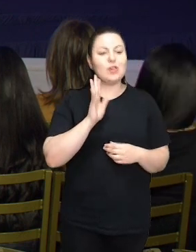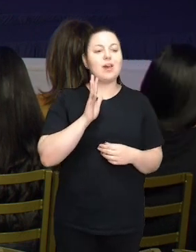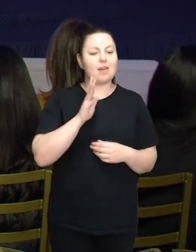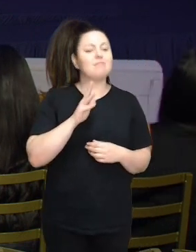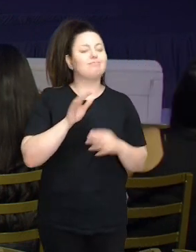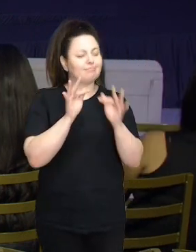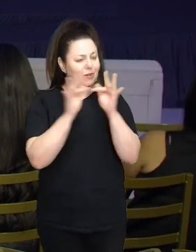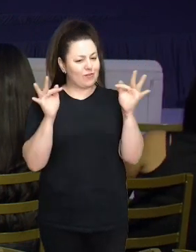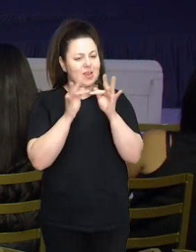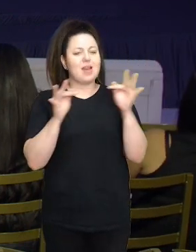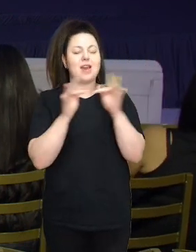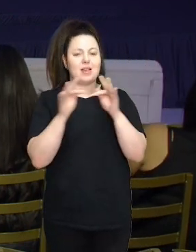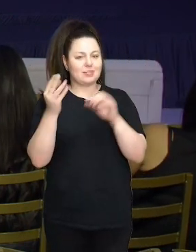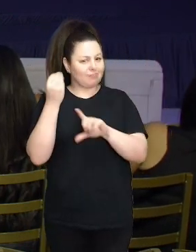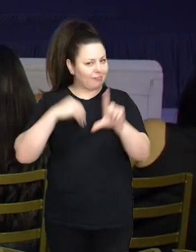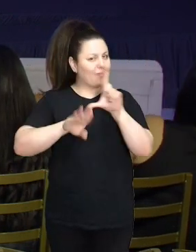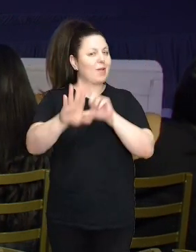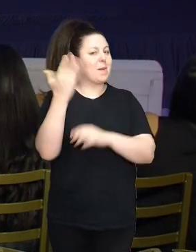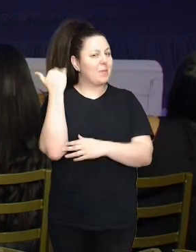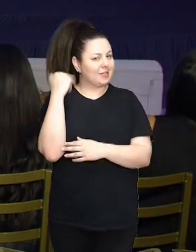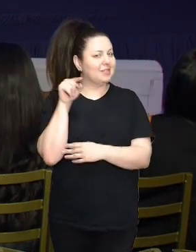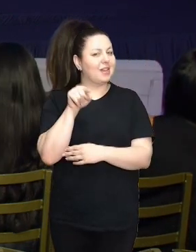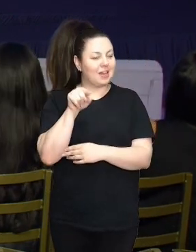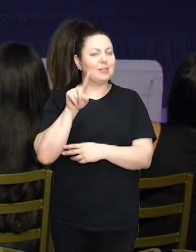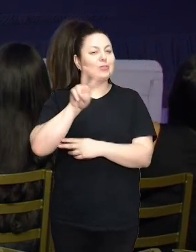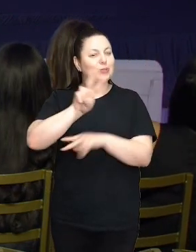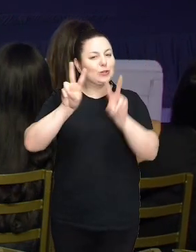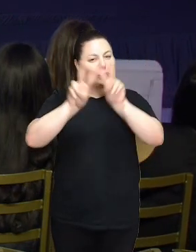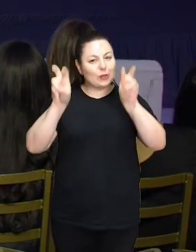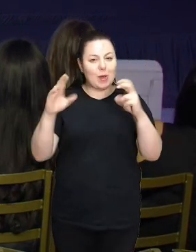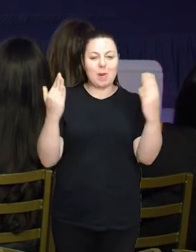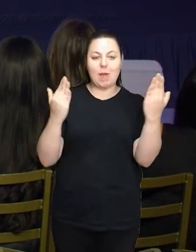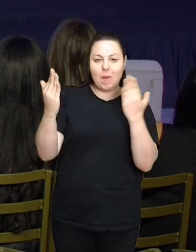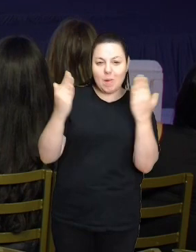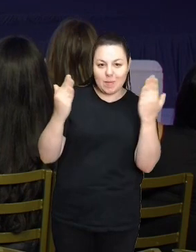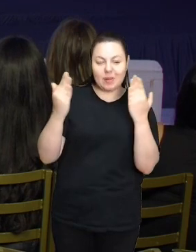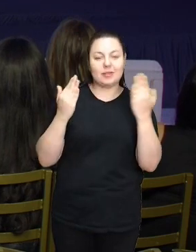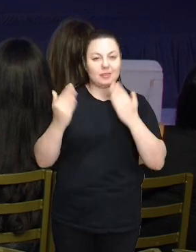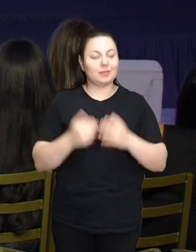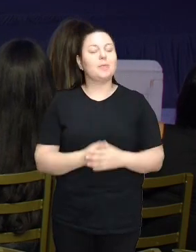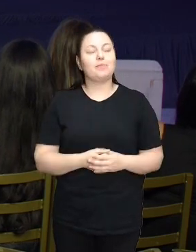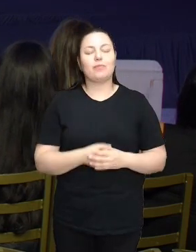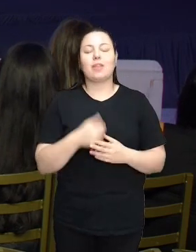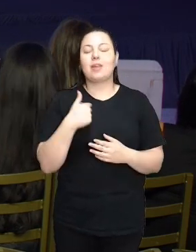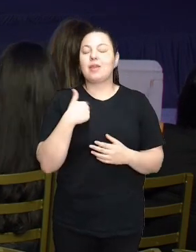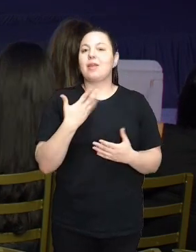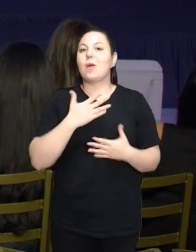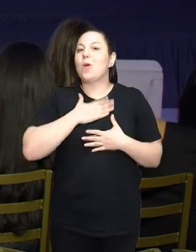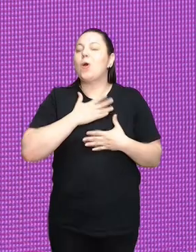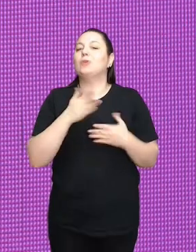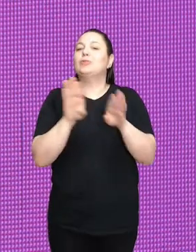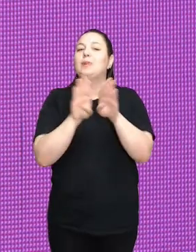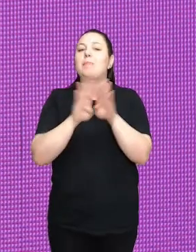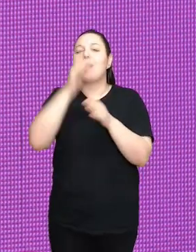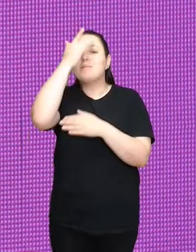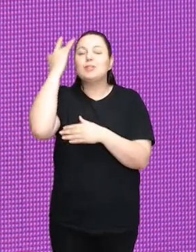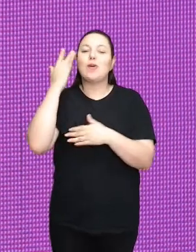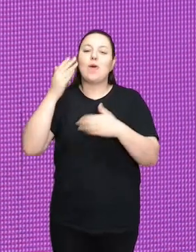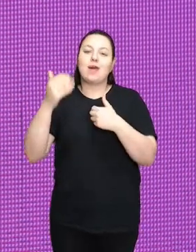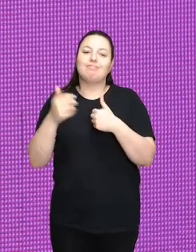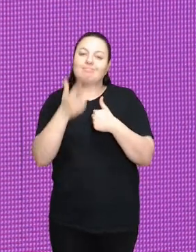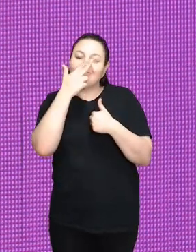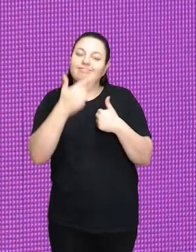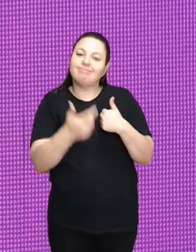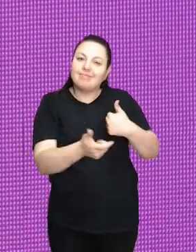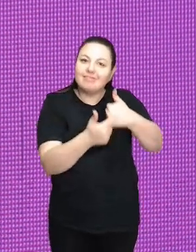E aí, uma pessoa maravilhosa comentou, porque assim, eu tenho os melhores seguidores, eu amo ler todos os comentários. E aí uma pessoa